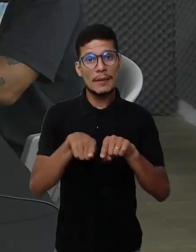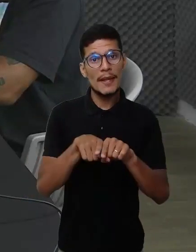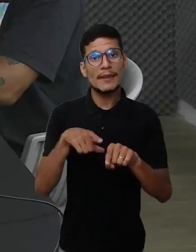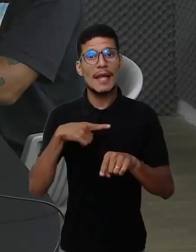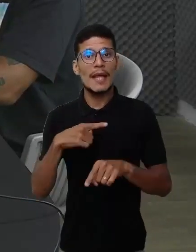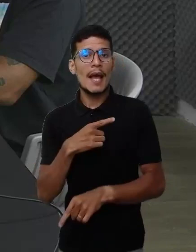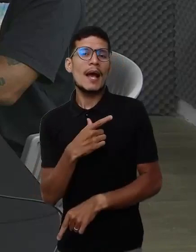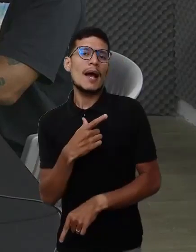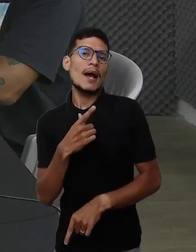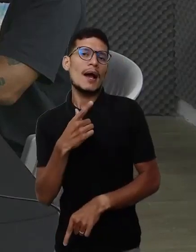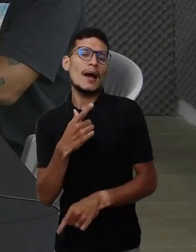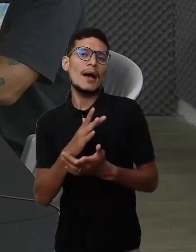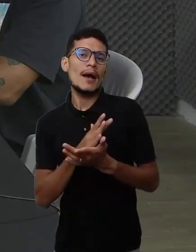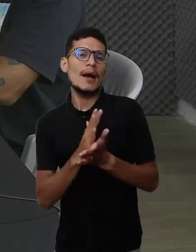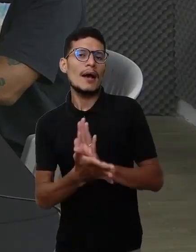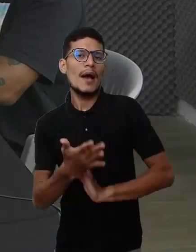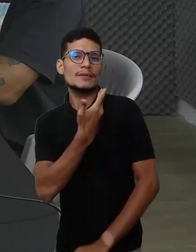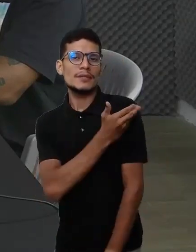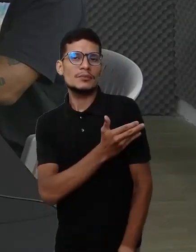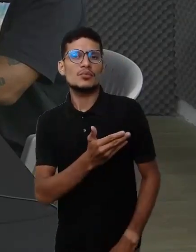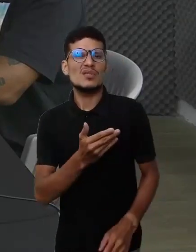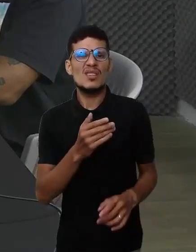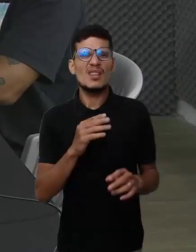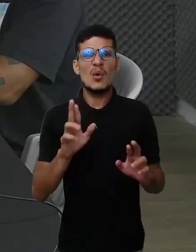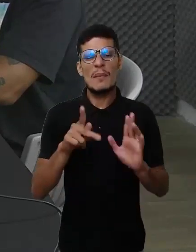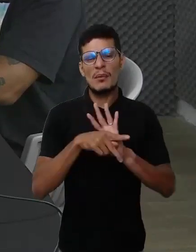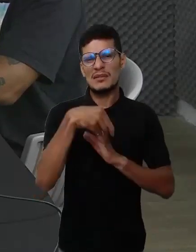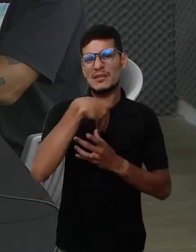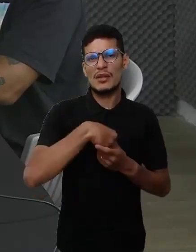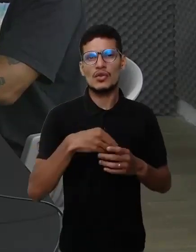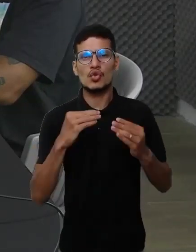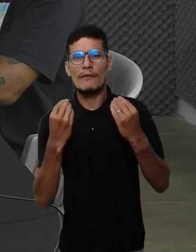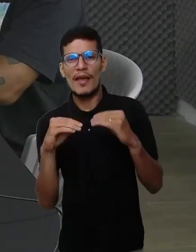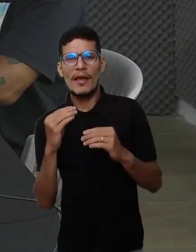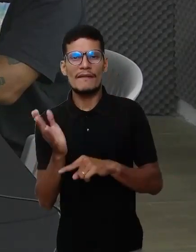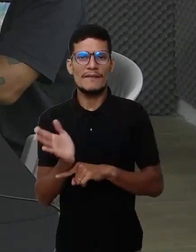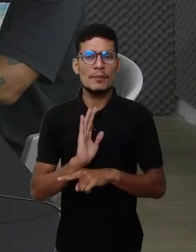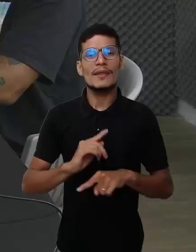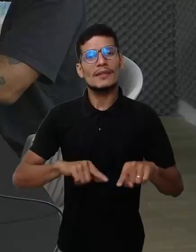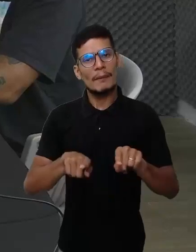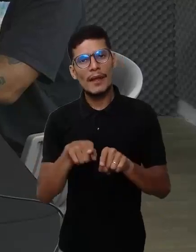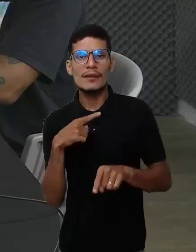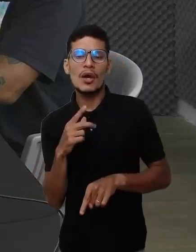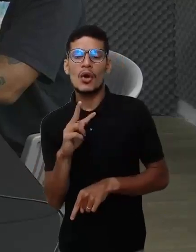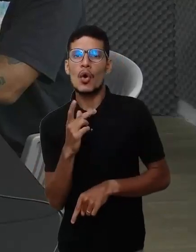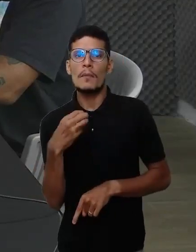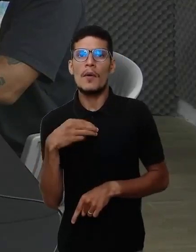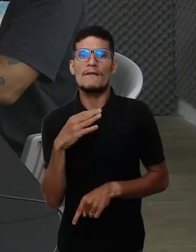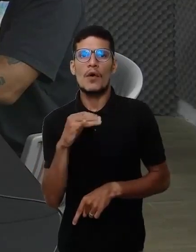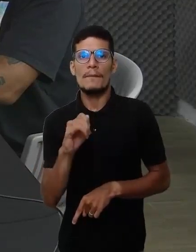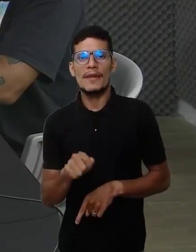racismo nem sempre sutil que está nas novelas, que está nos filmes. Isso sem falar na homofobia que está muitas vezes presente no